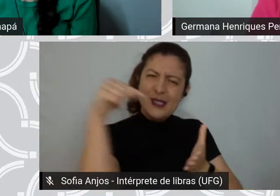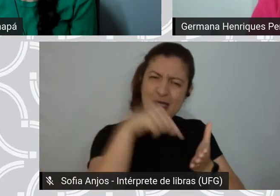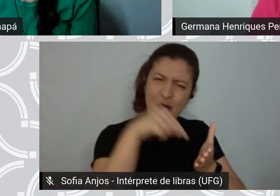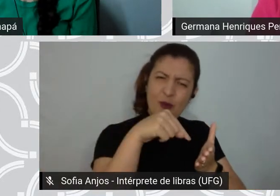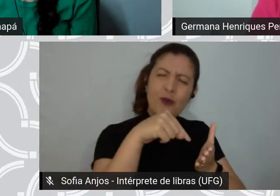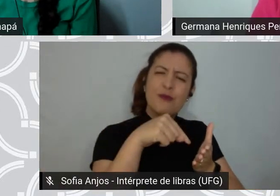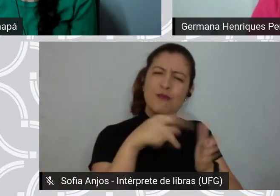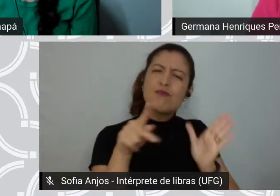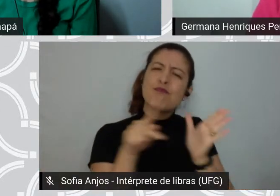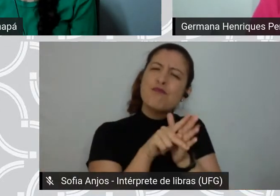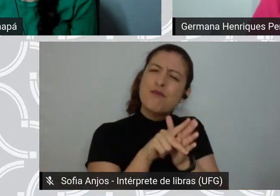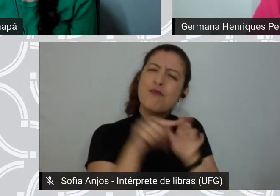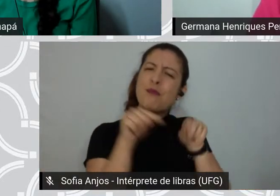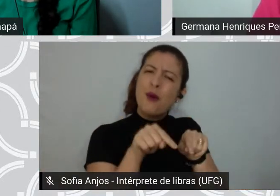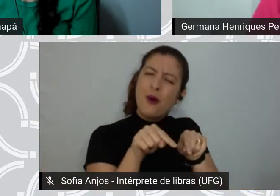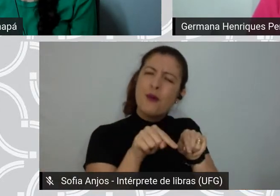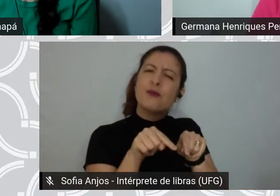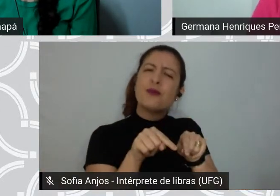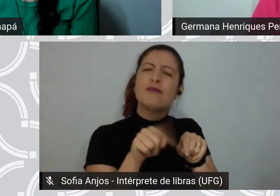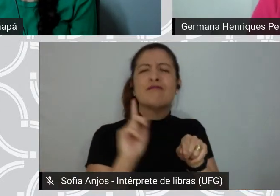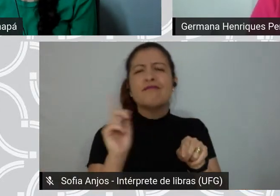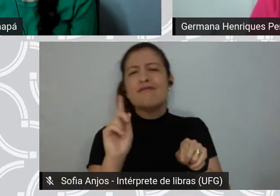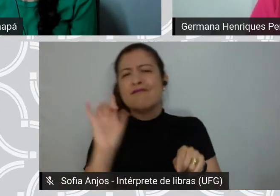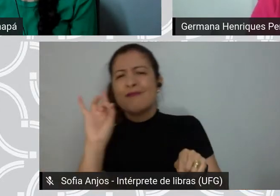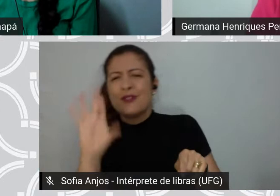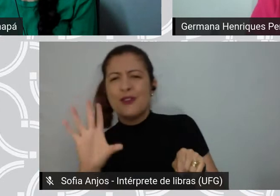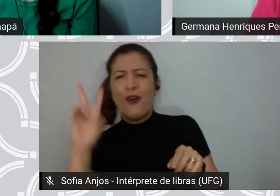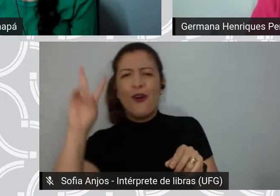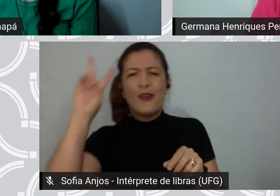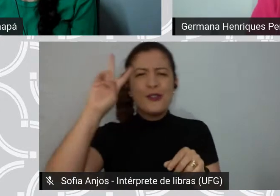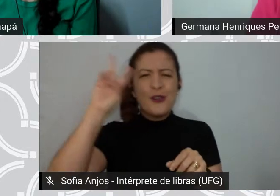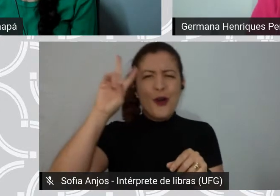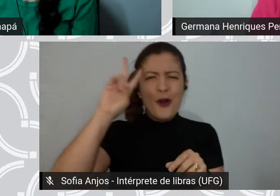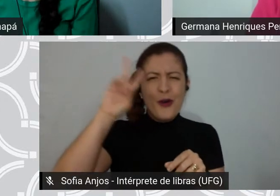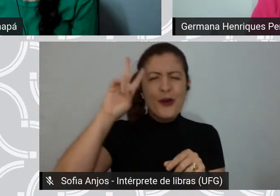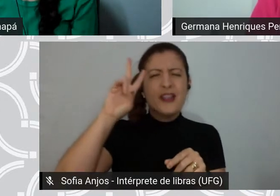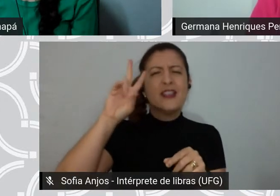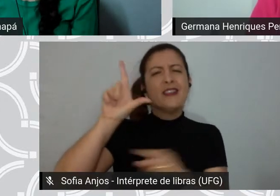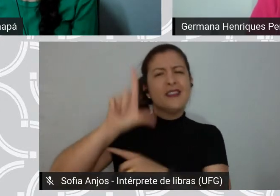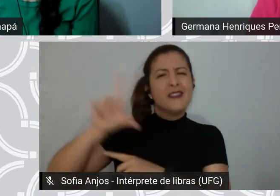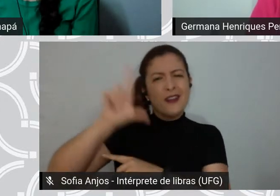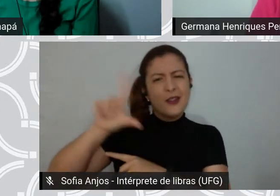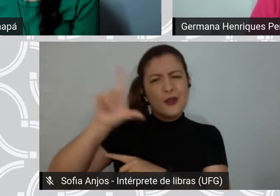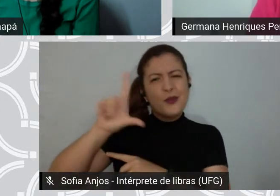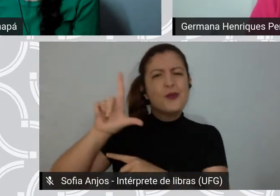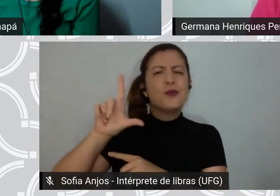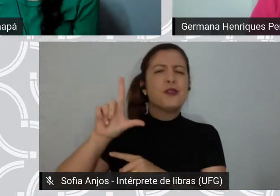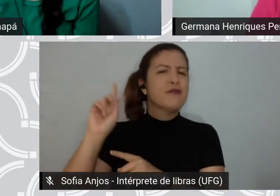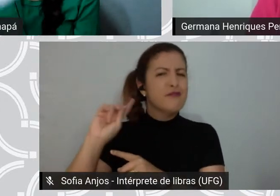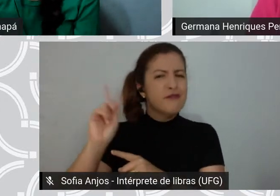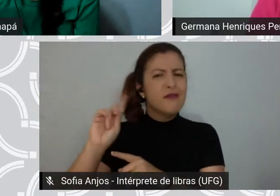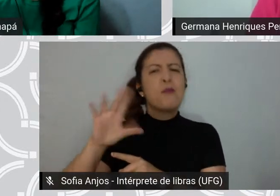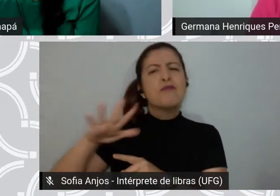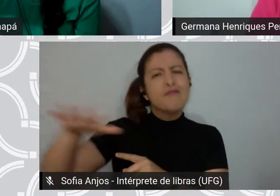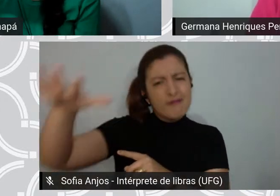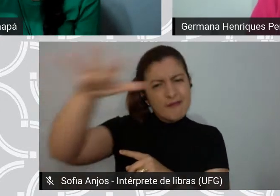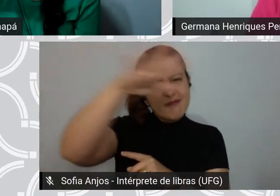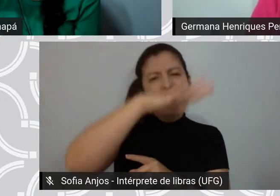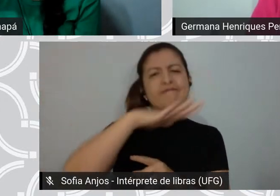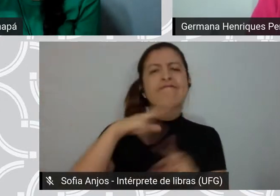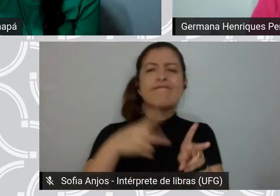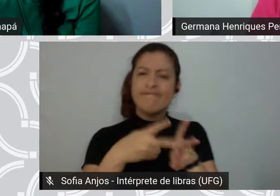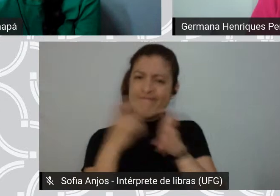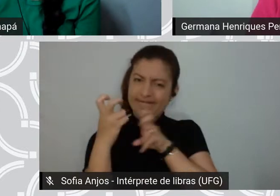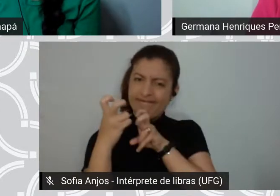não apenas nos manuais de história literária, mas de uma forma geral. Né? A história da literatura,